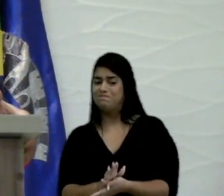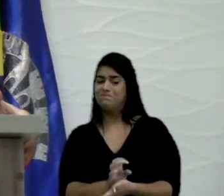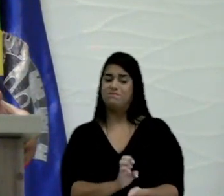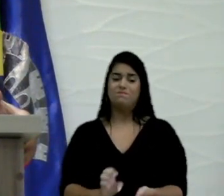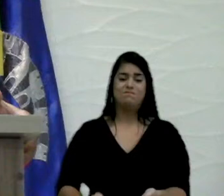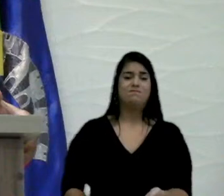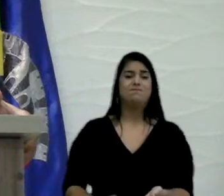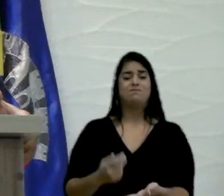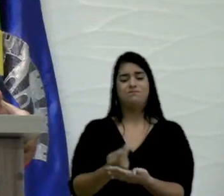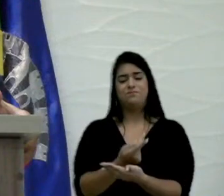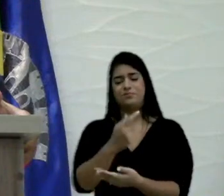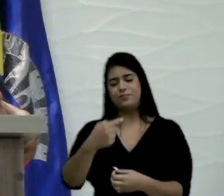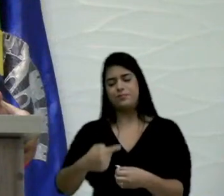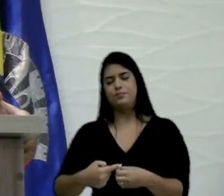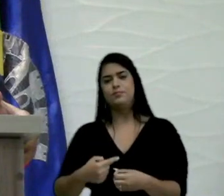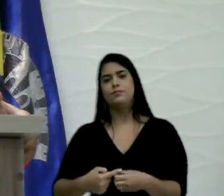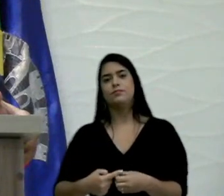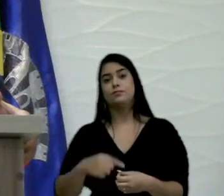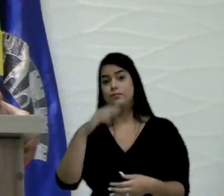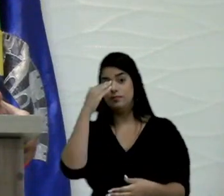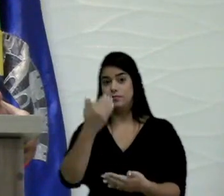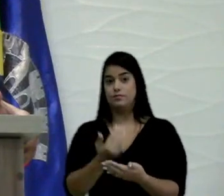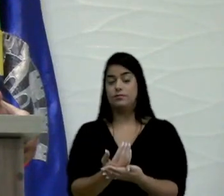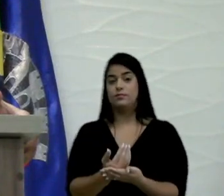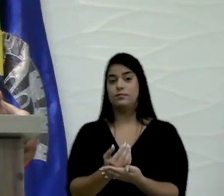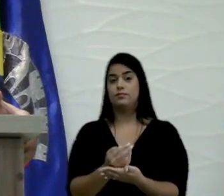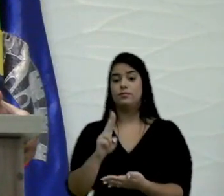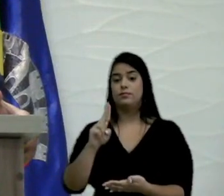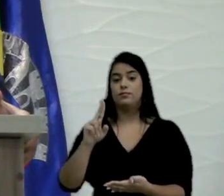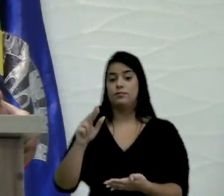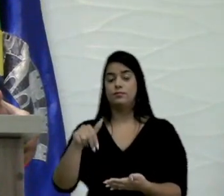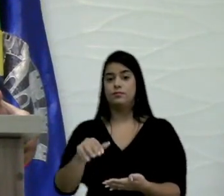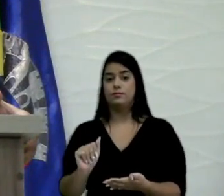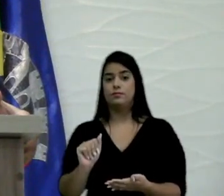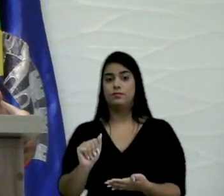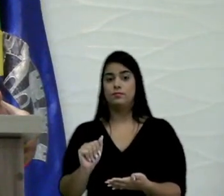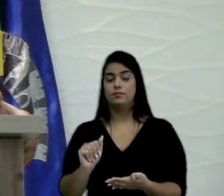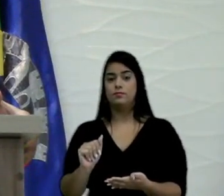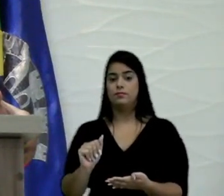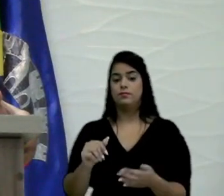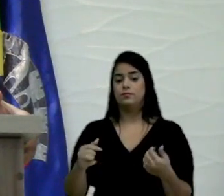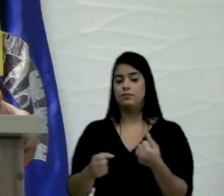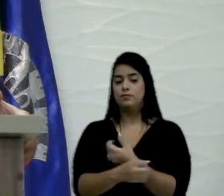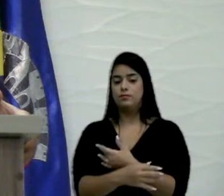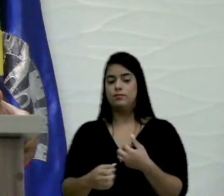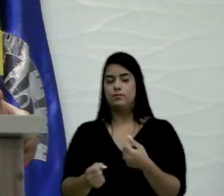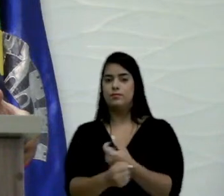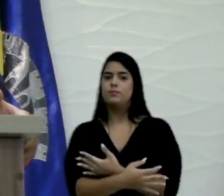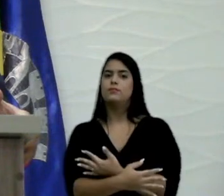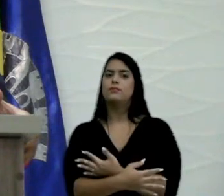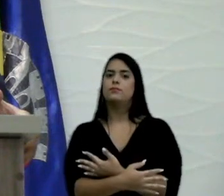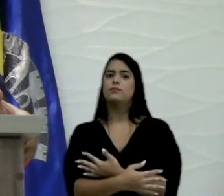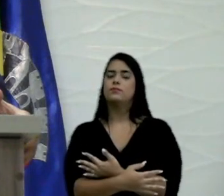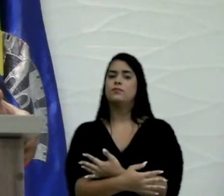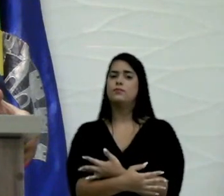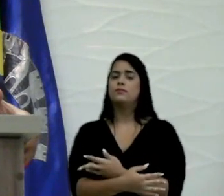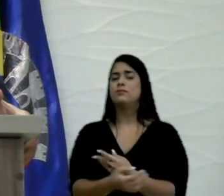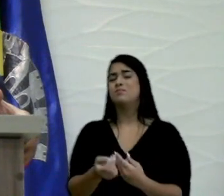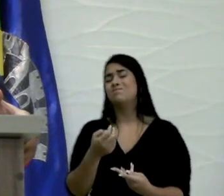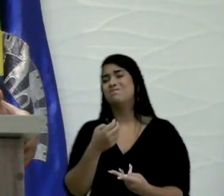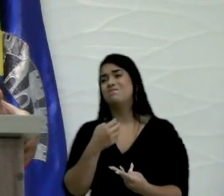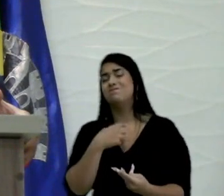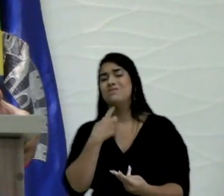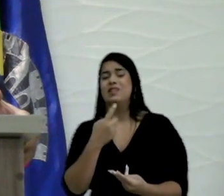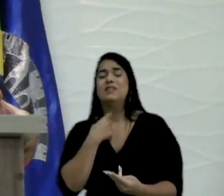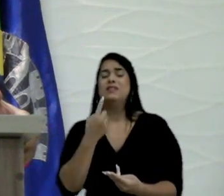município acredito que a unram ela não tem condições de dar assistência ao homem da zona rural com segurança